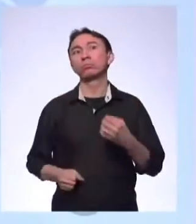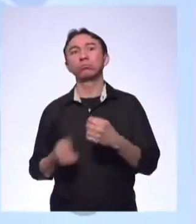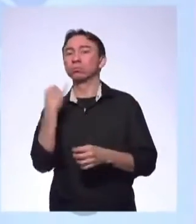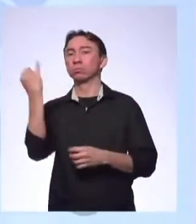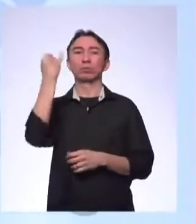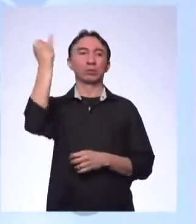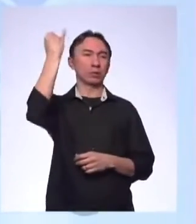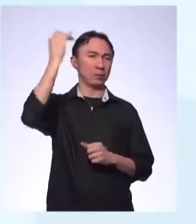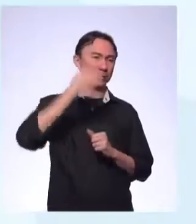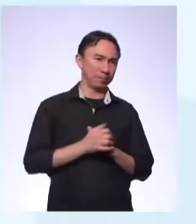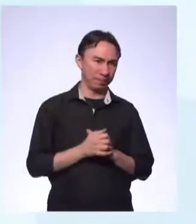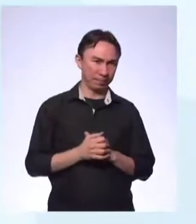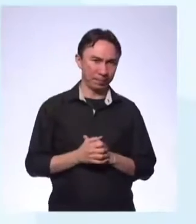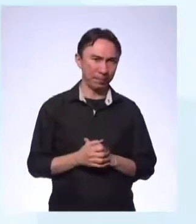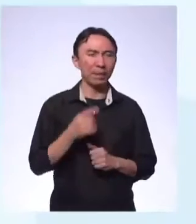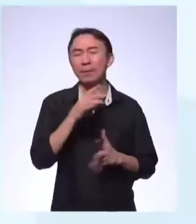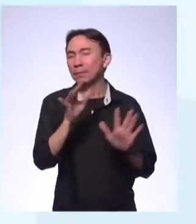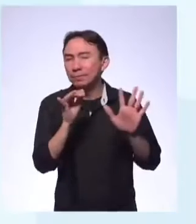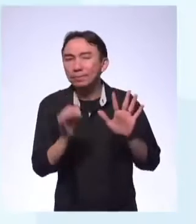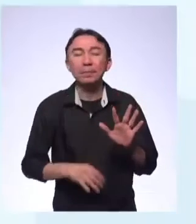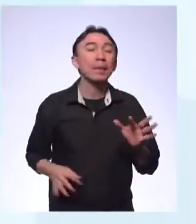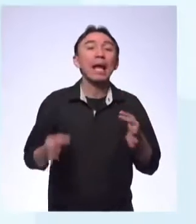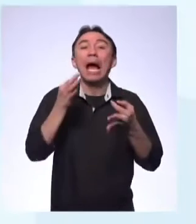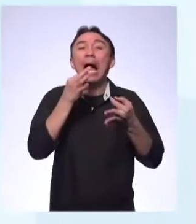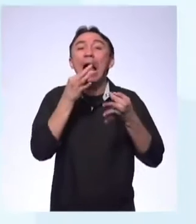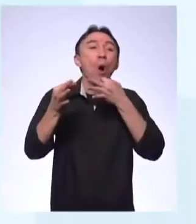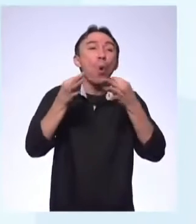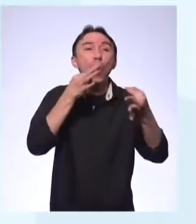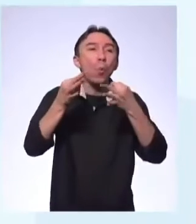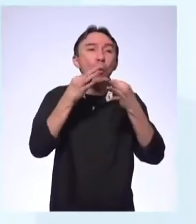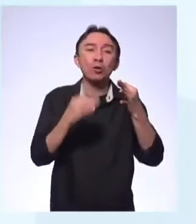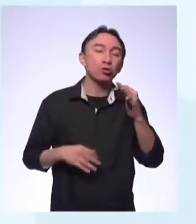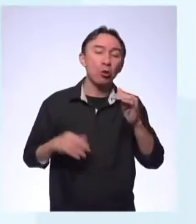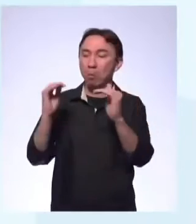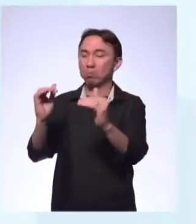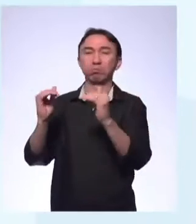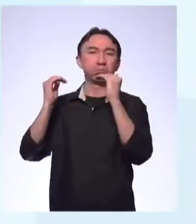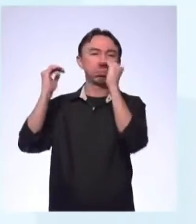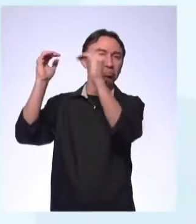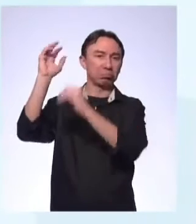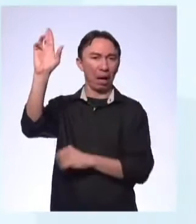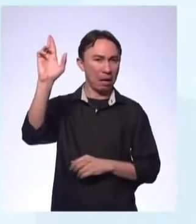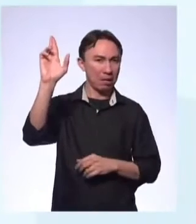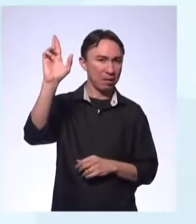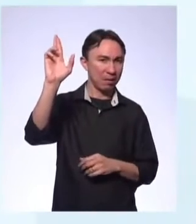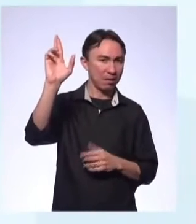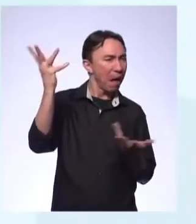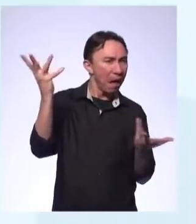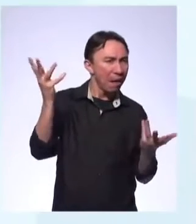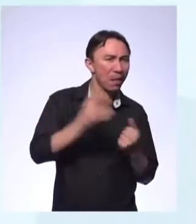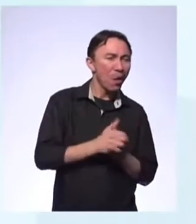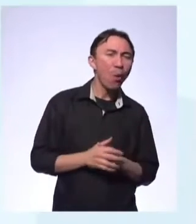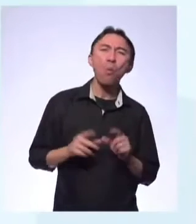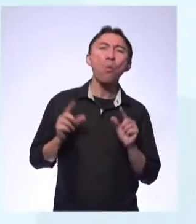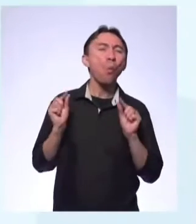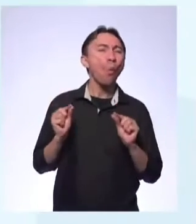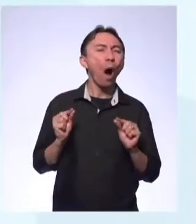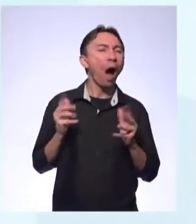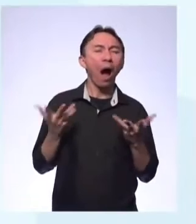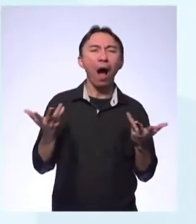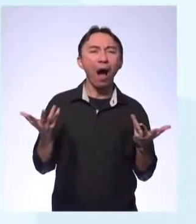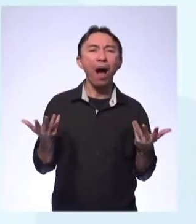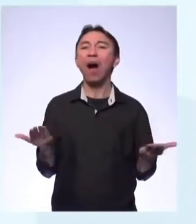cabeça argumento de autoridade é o primeiro o que que é o argumento de autoridade agora a gente vai sistematizar a gente vai